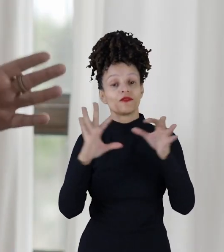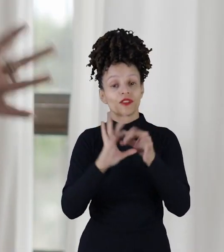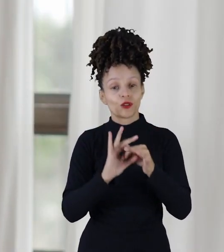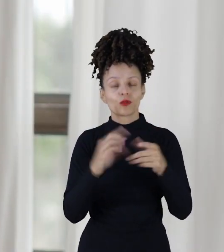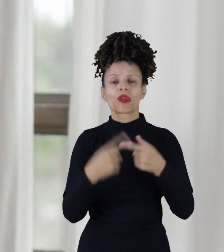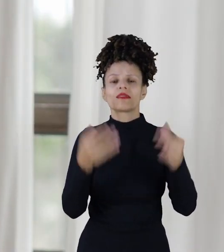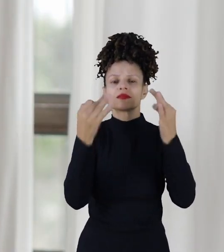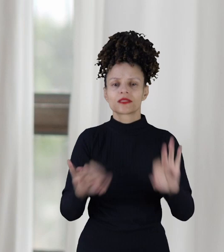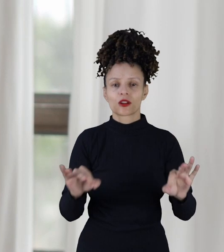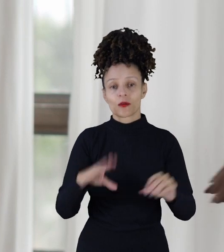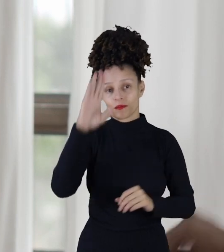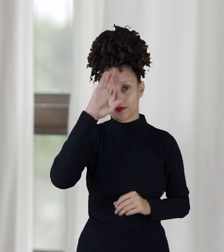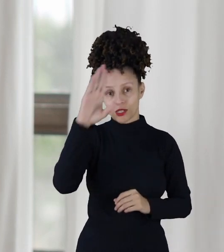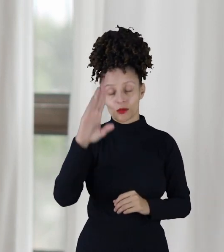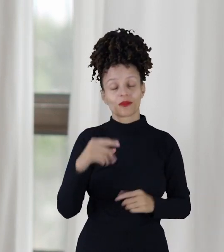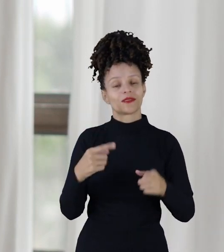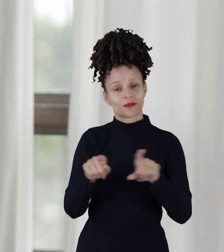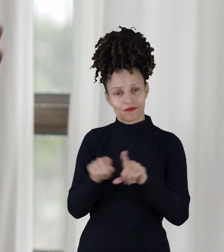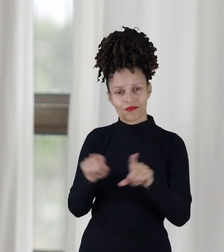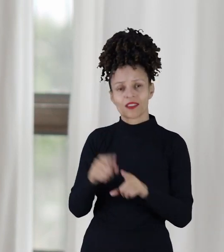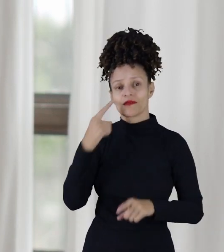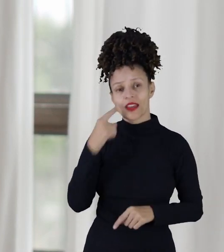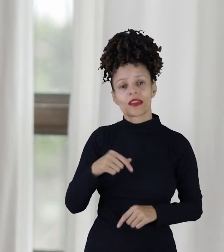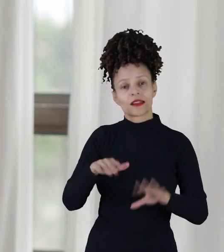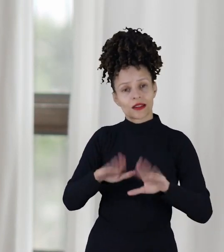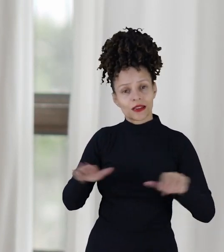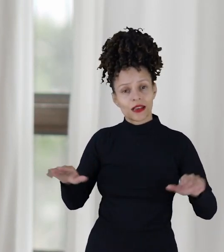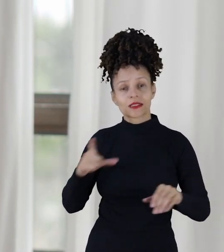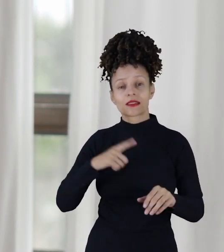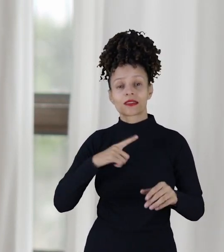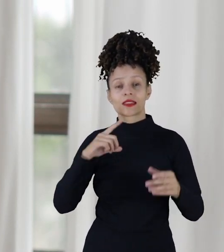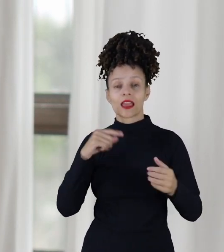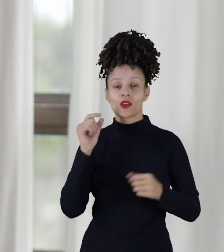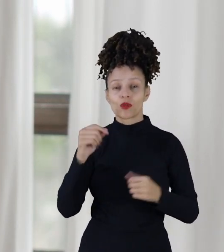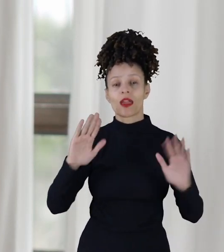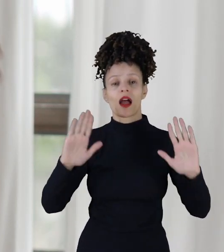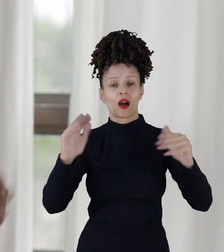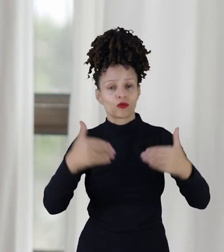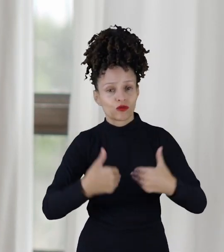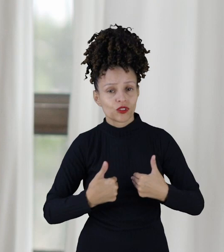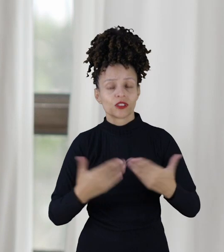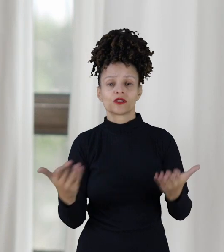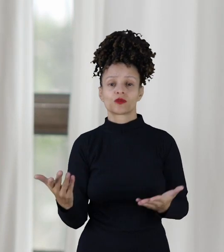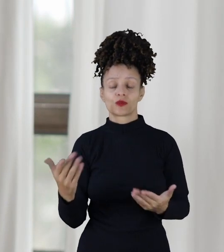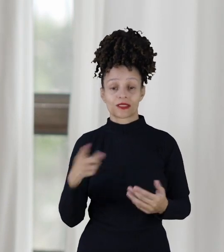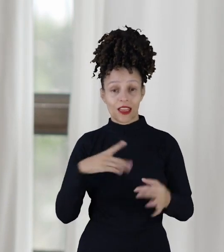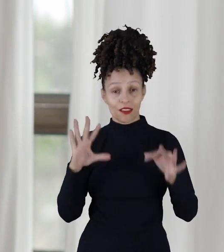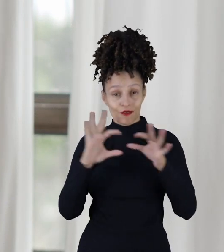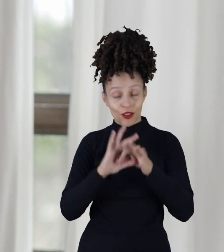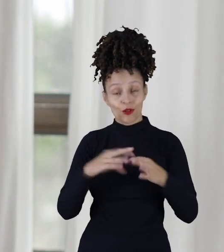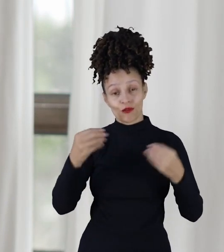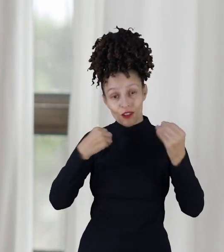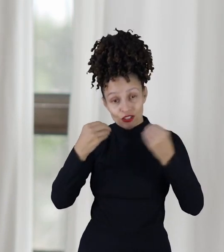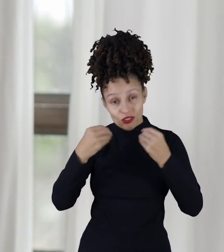vínculo. Por que dá tão certo? E principalmente, Samara, a gente está vendo com crianças com transtornos, com autismo. Então, quando a gente tem